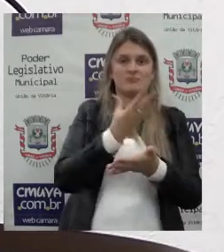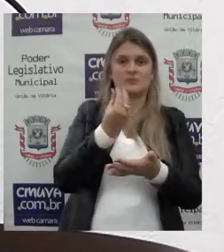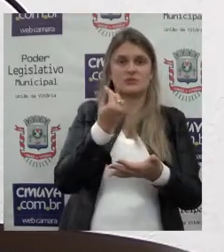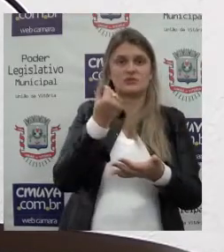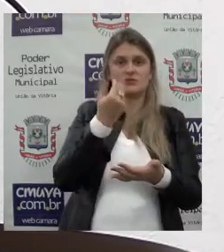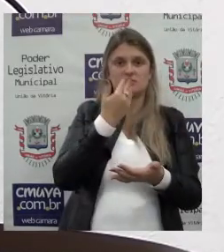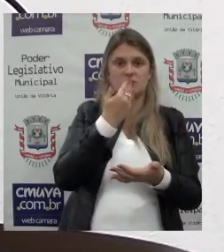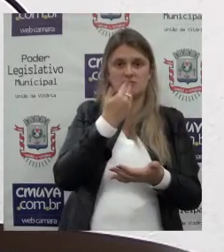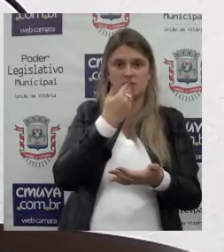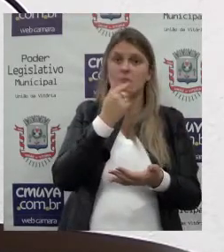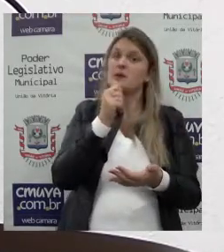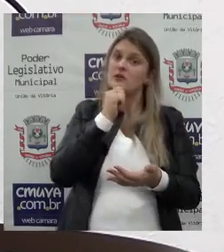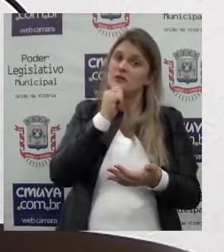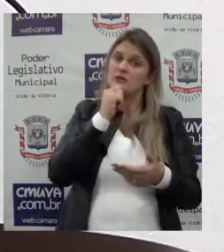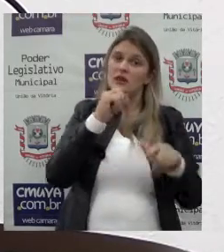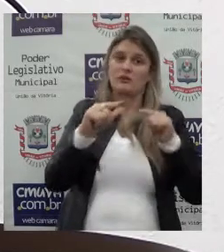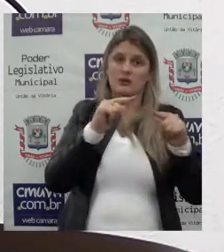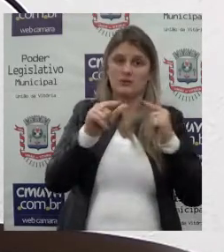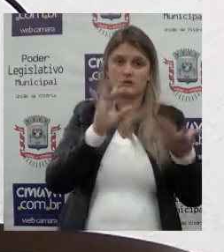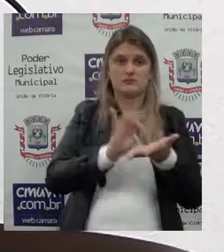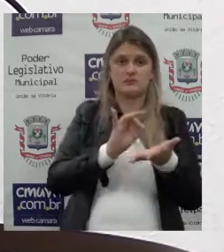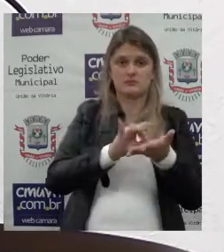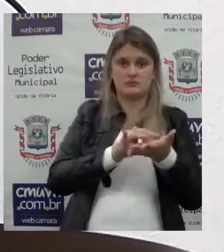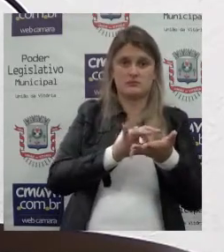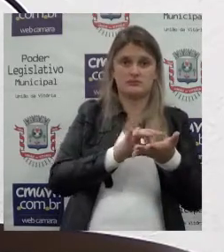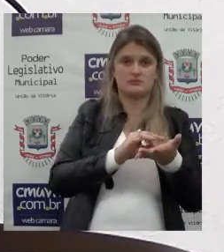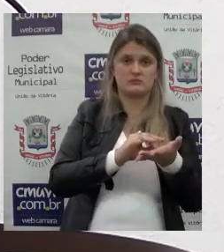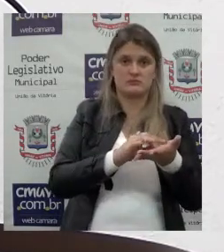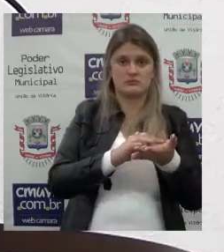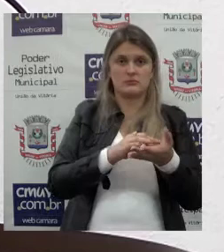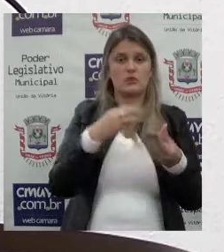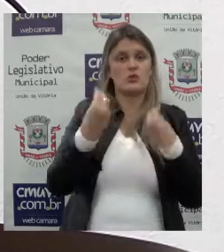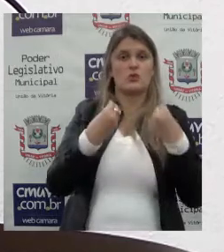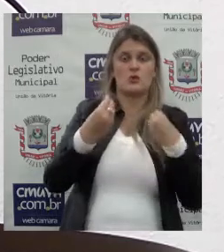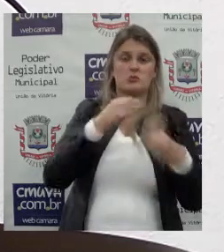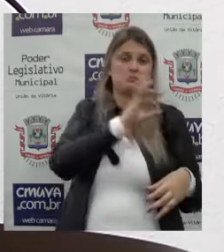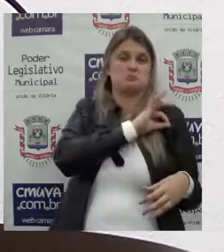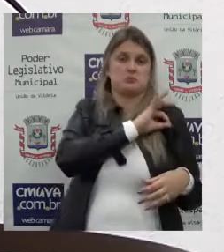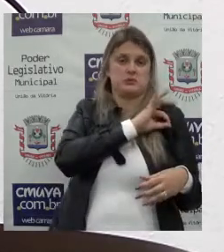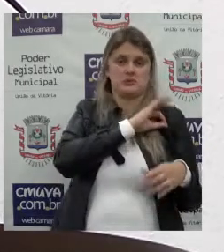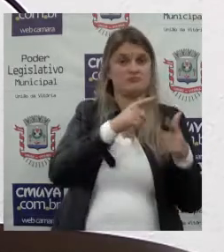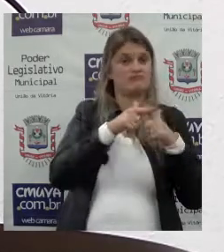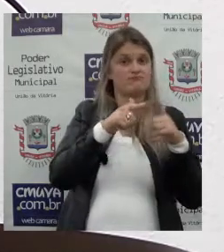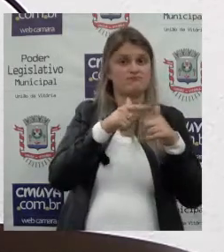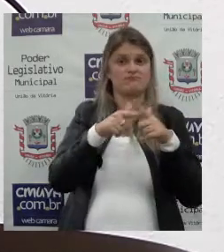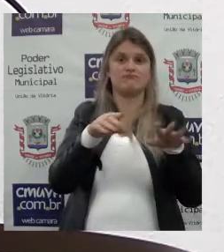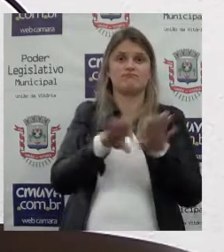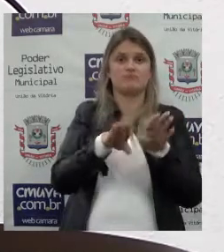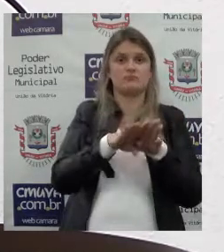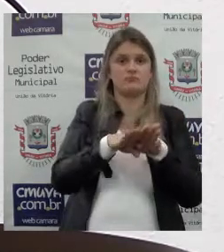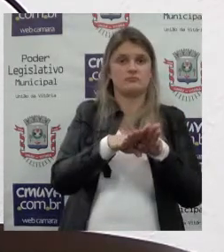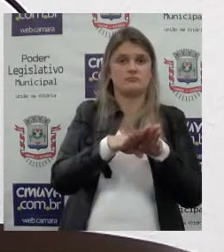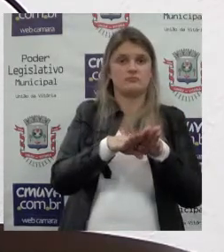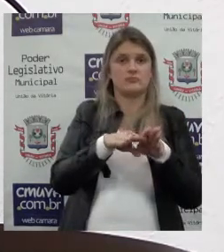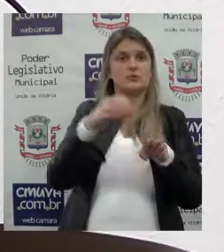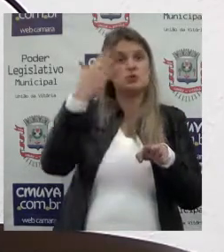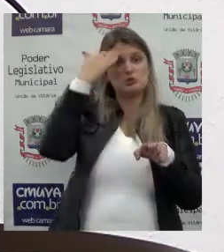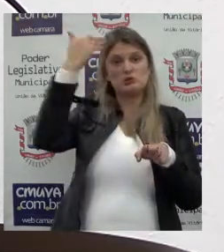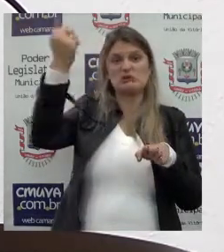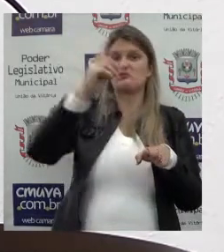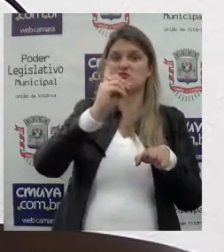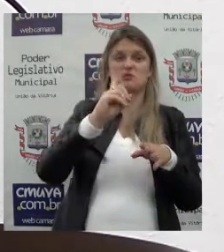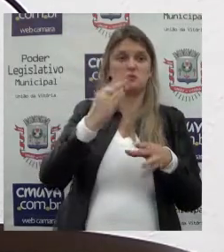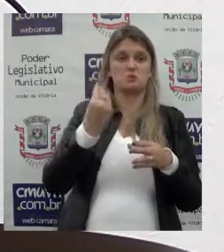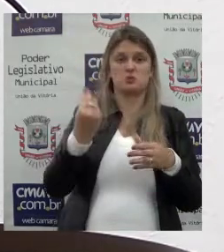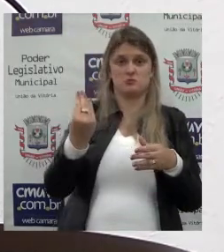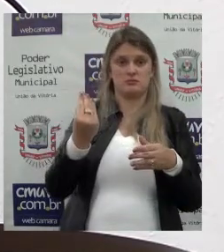aconteça. Mas nós continuamos fazendo o nosso serviço. Tendo pouco polícia, mais polícia, o risco é maior,